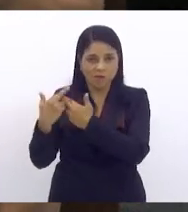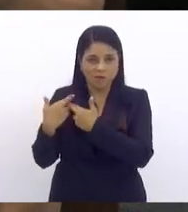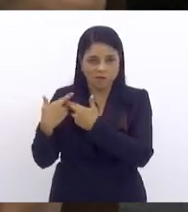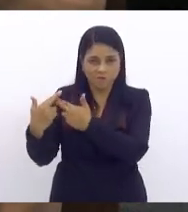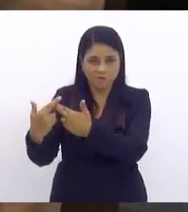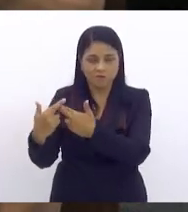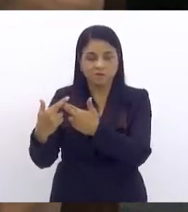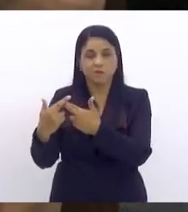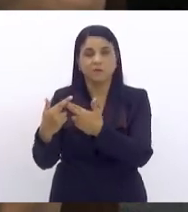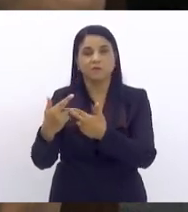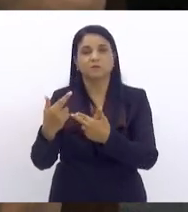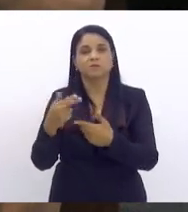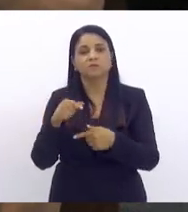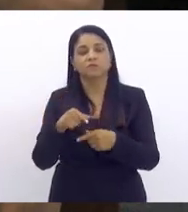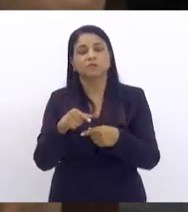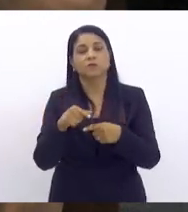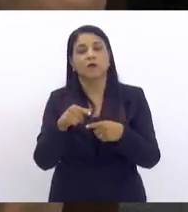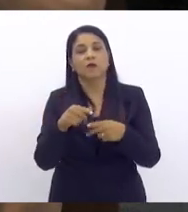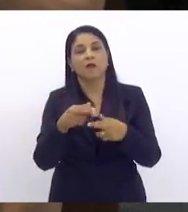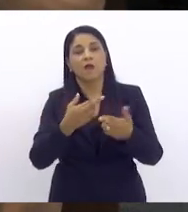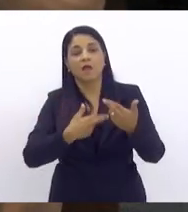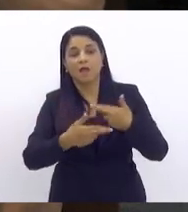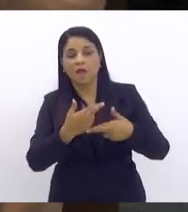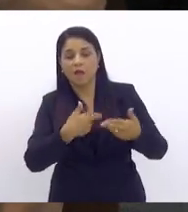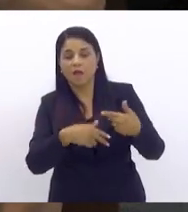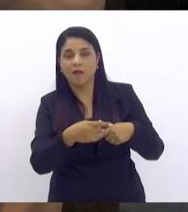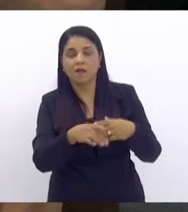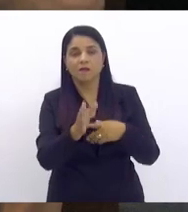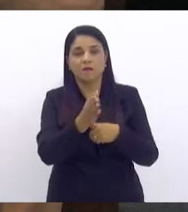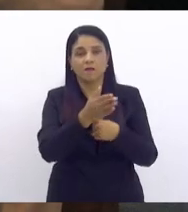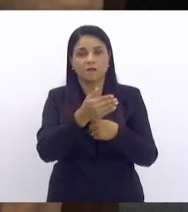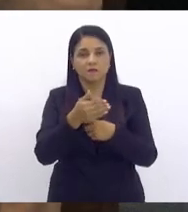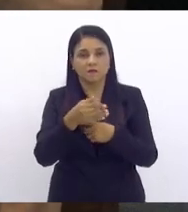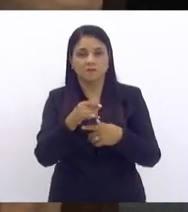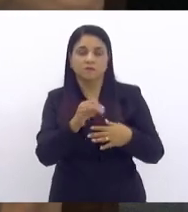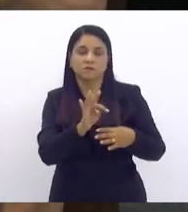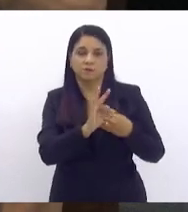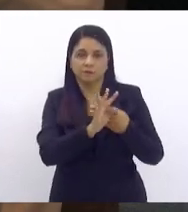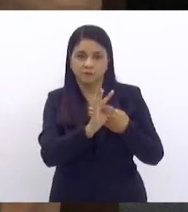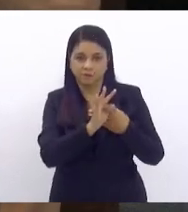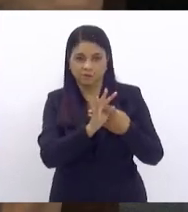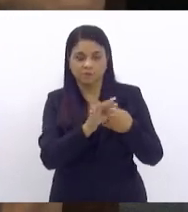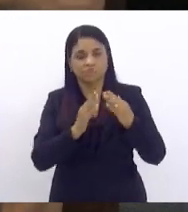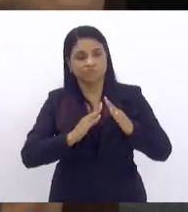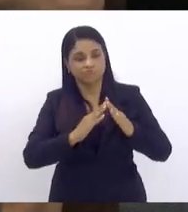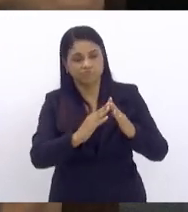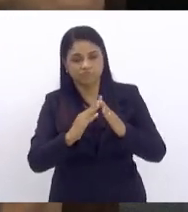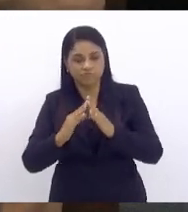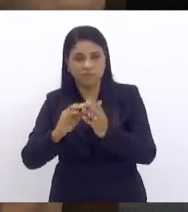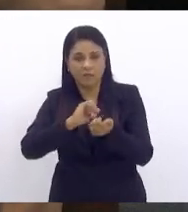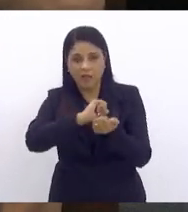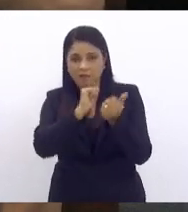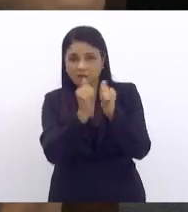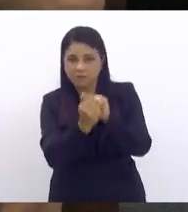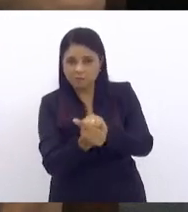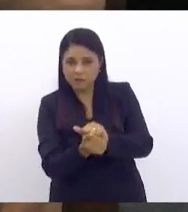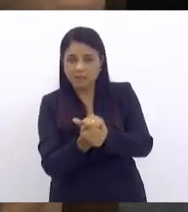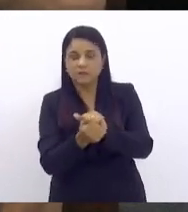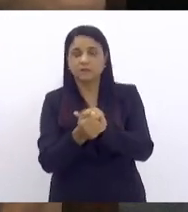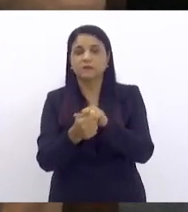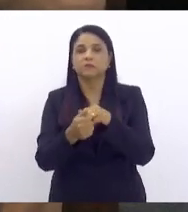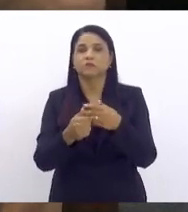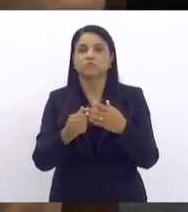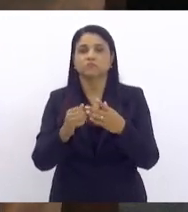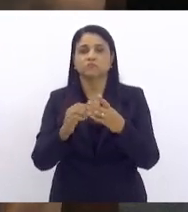responsabilidade com relação à assistência técnica que também garante que essas moradias sejam adaptadas, sejam